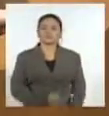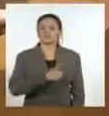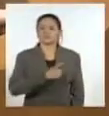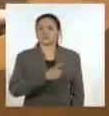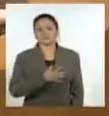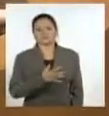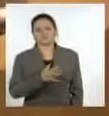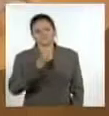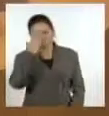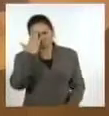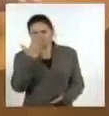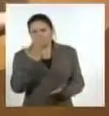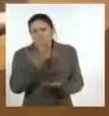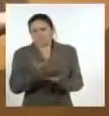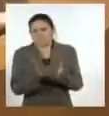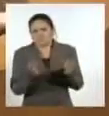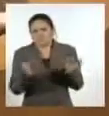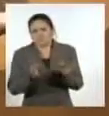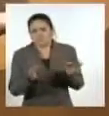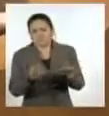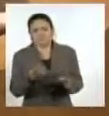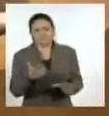desconfiança. Assim foi feito.